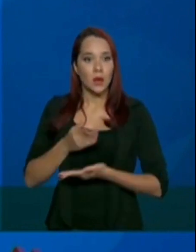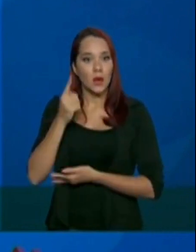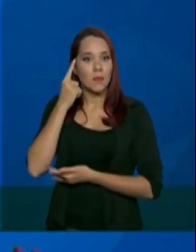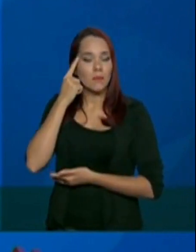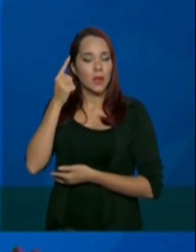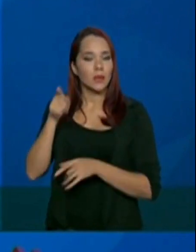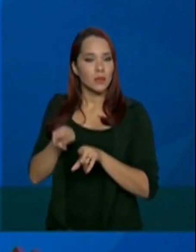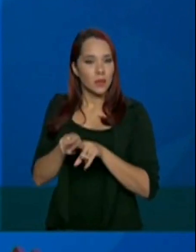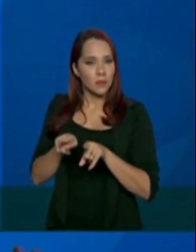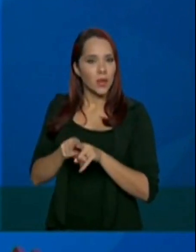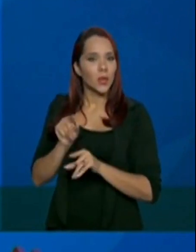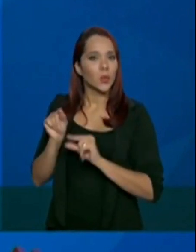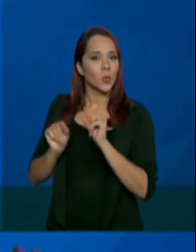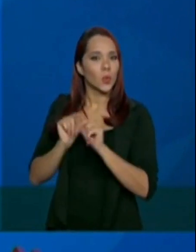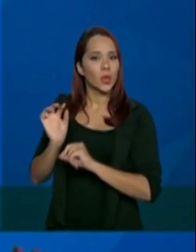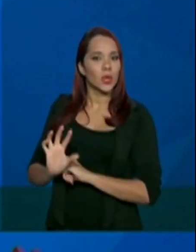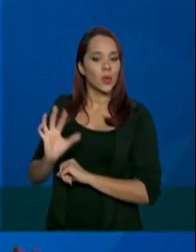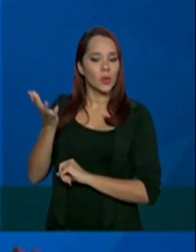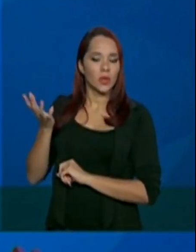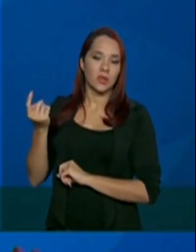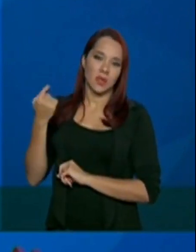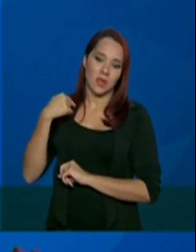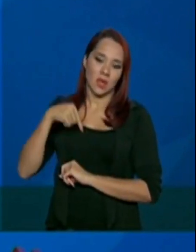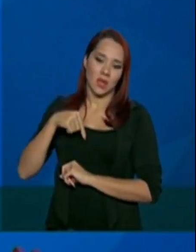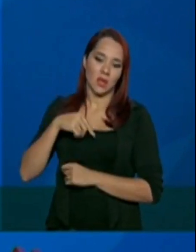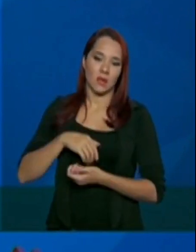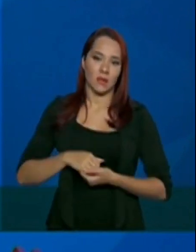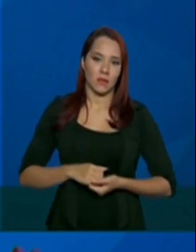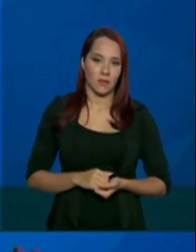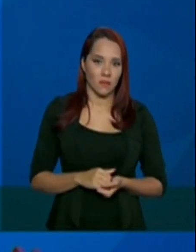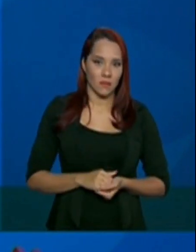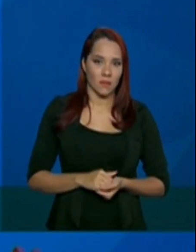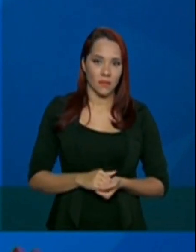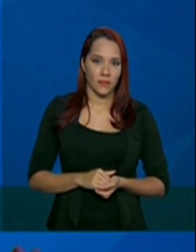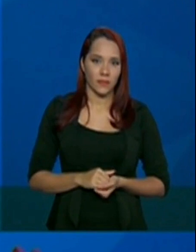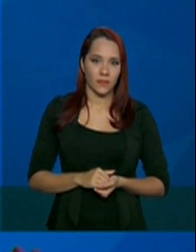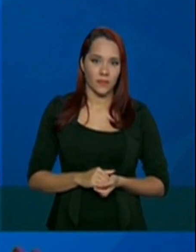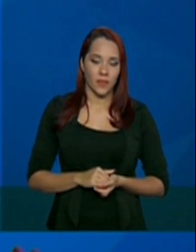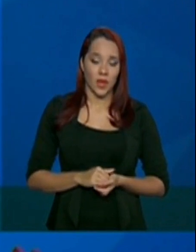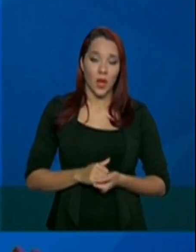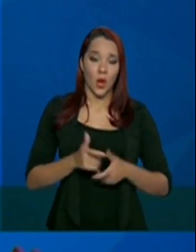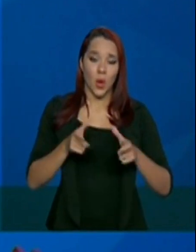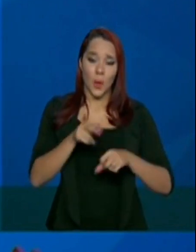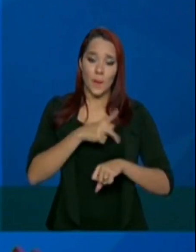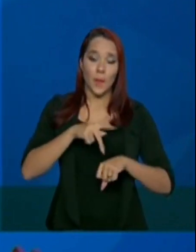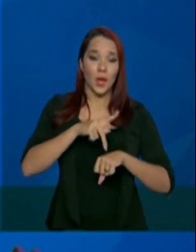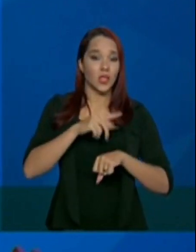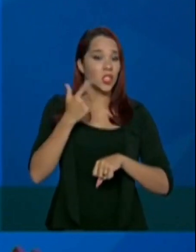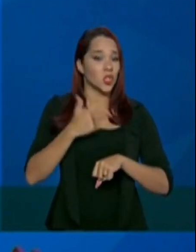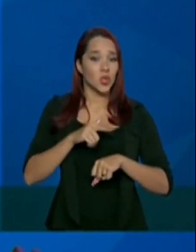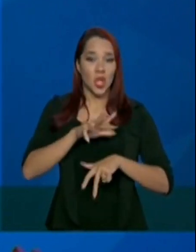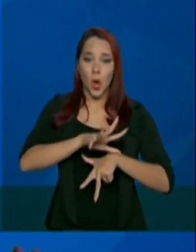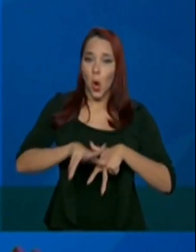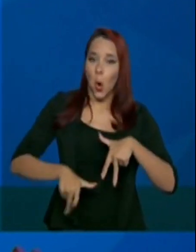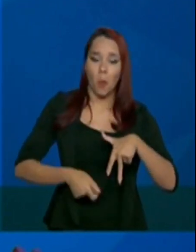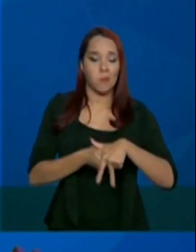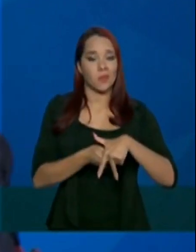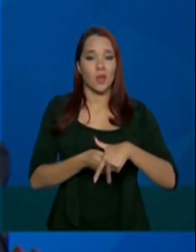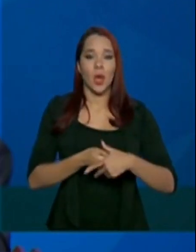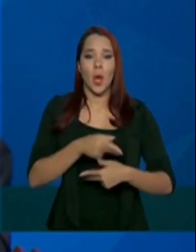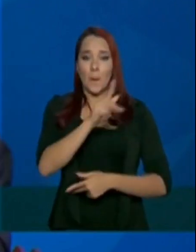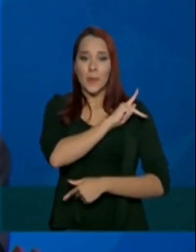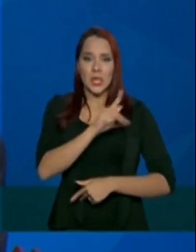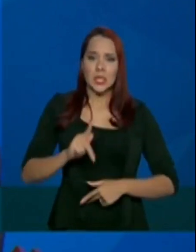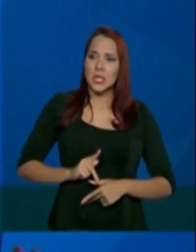em também do que tá acontecendo do lado de cá e onde o país onde não há corrupção onde o presidente